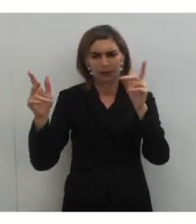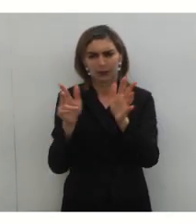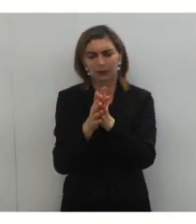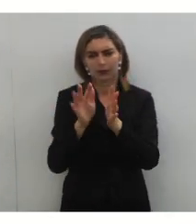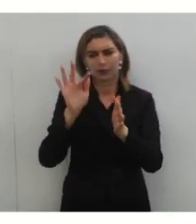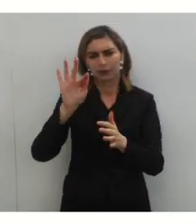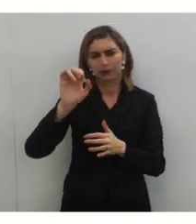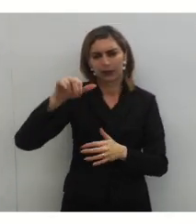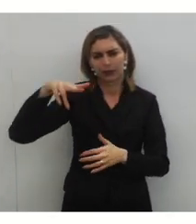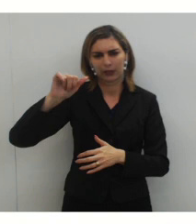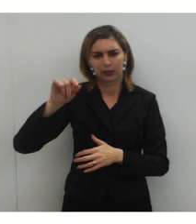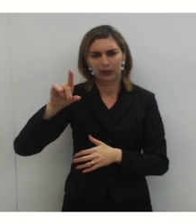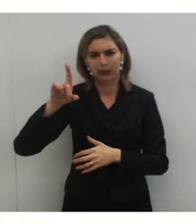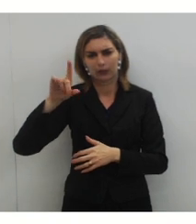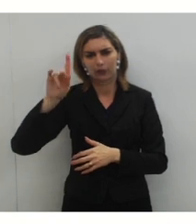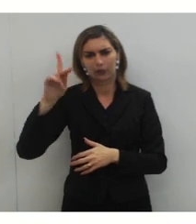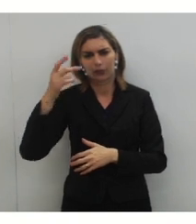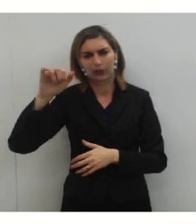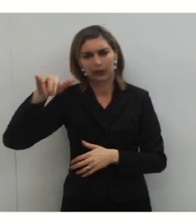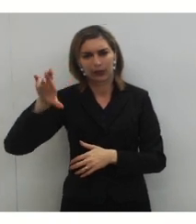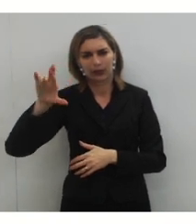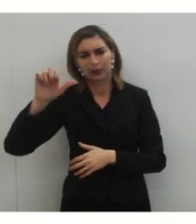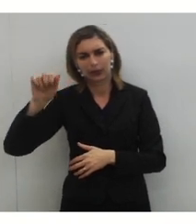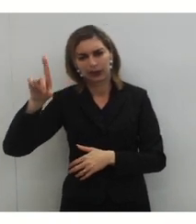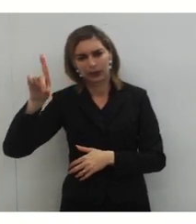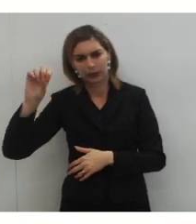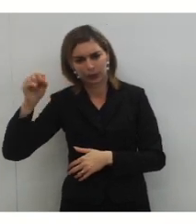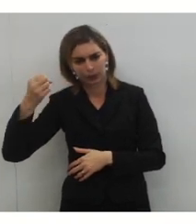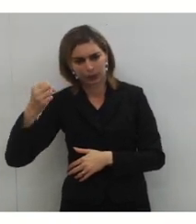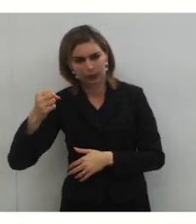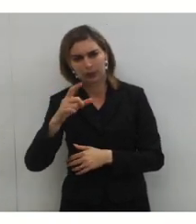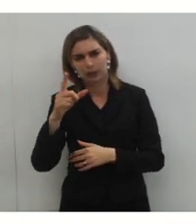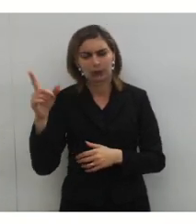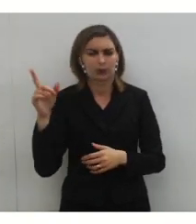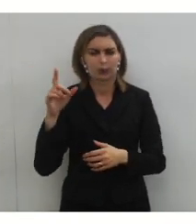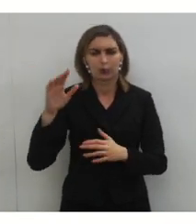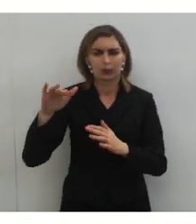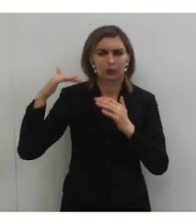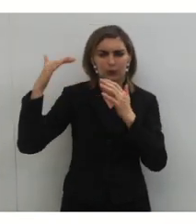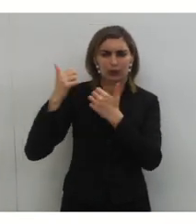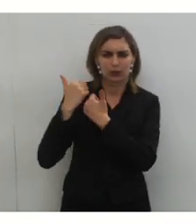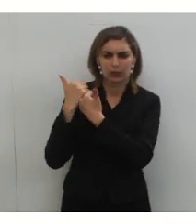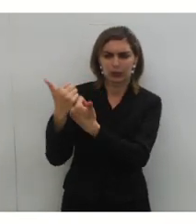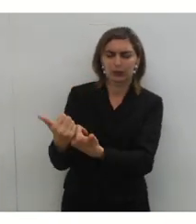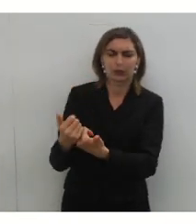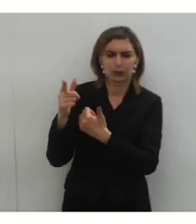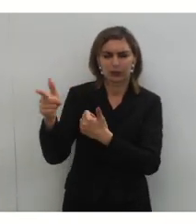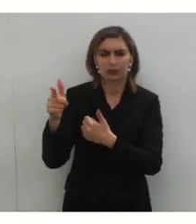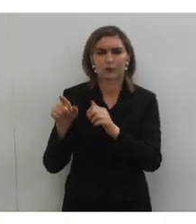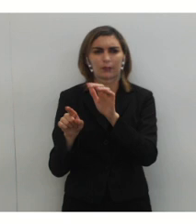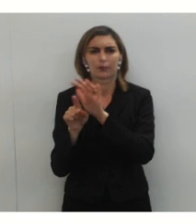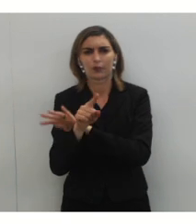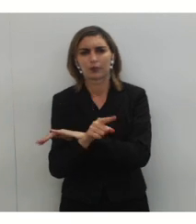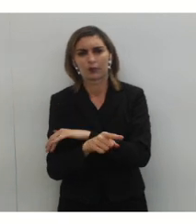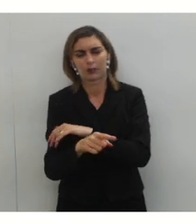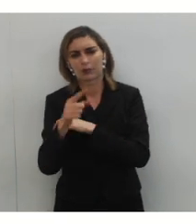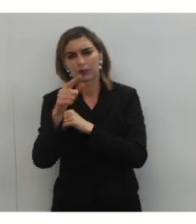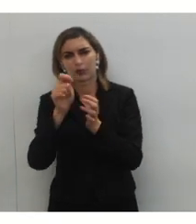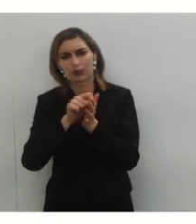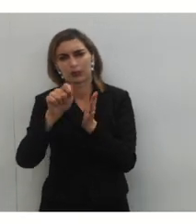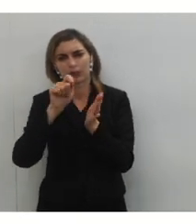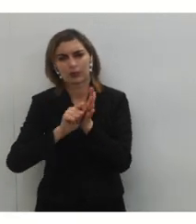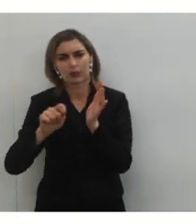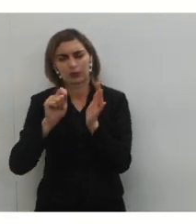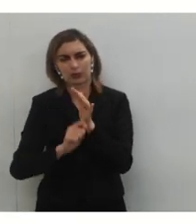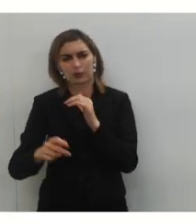Henrique Cardoso, né? Ex-presidente do Brasil. Então, um autoassessor de FHC perguntou a um